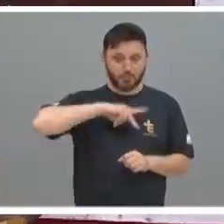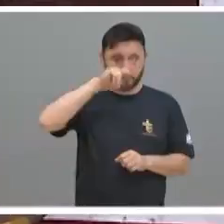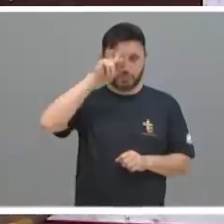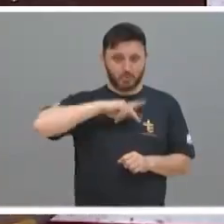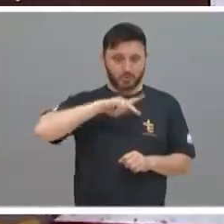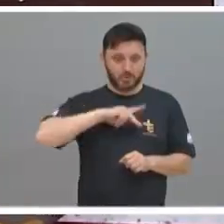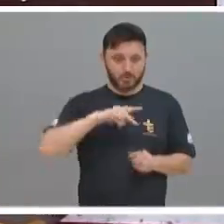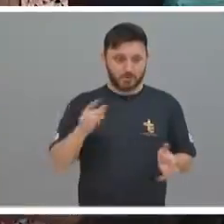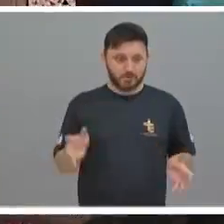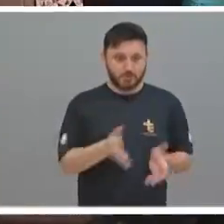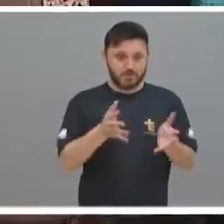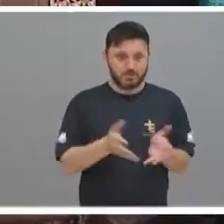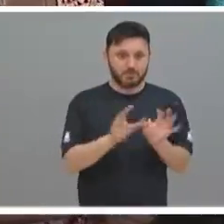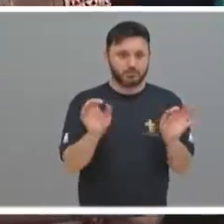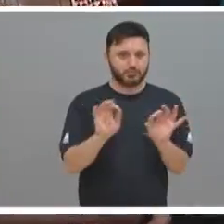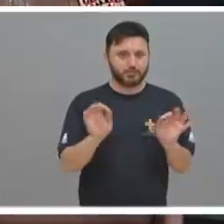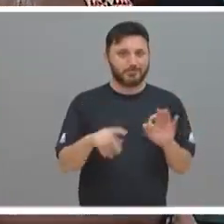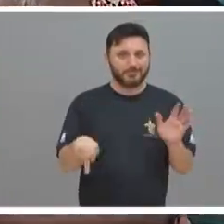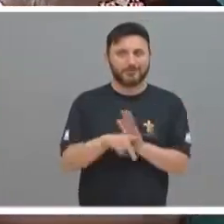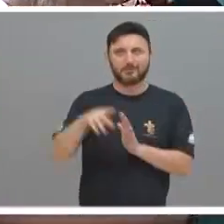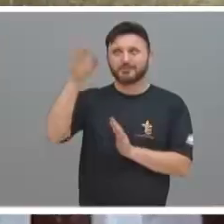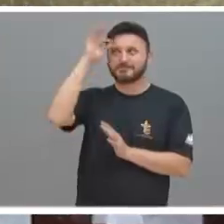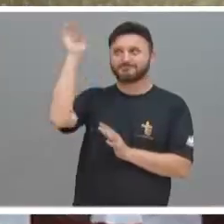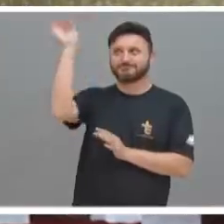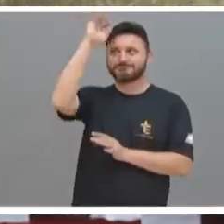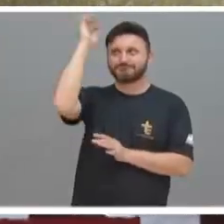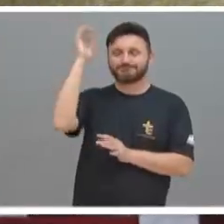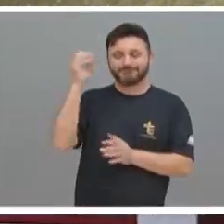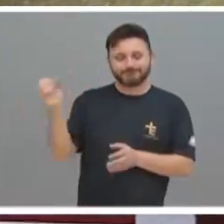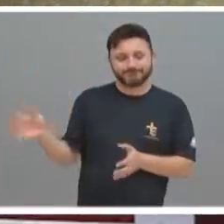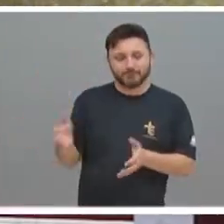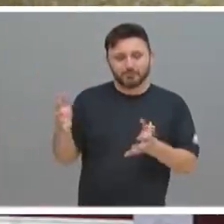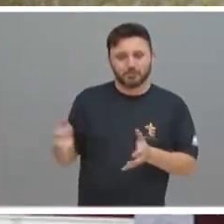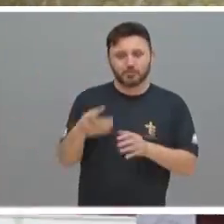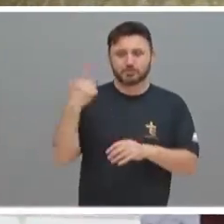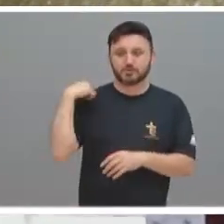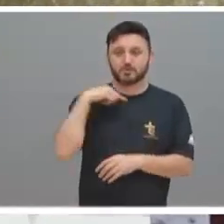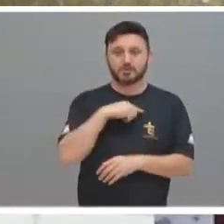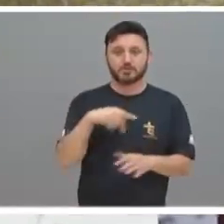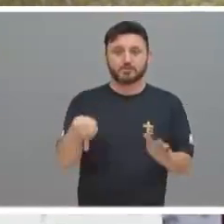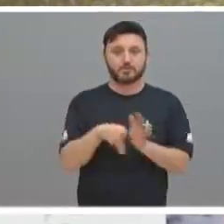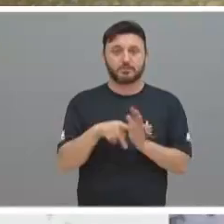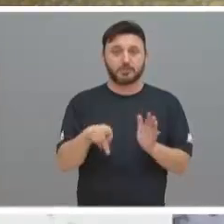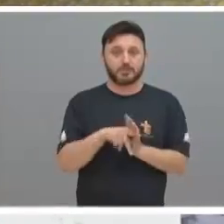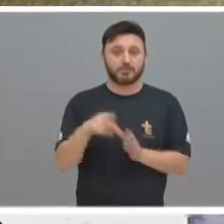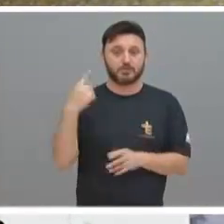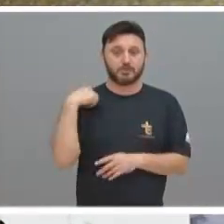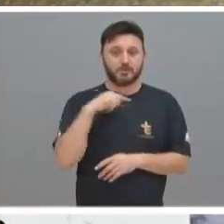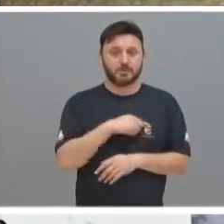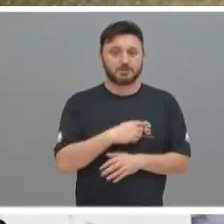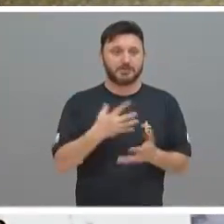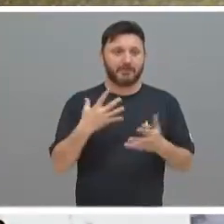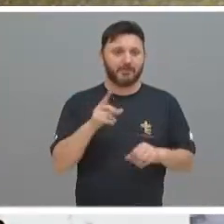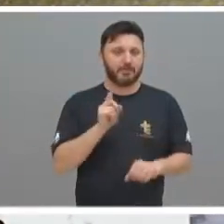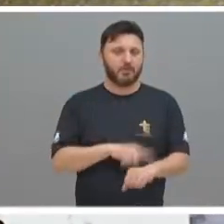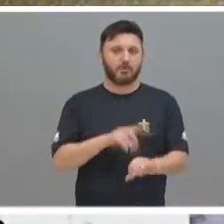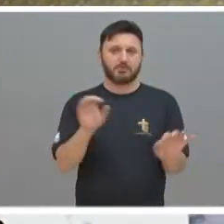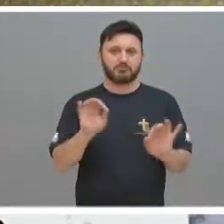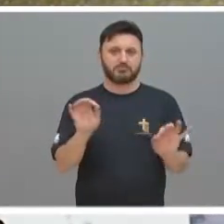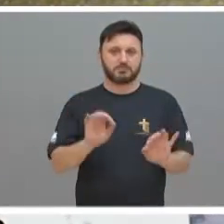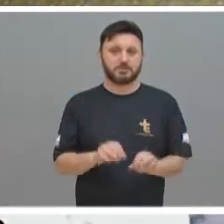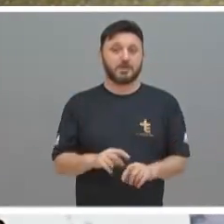nossos impulsos. Que não sejamos movidos pelos nossos impulsos,